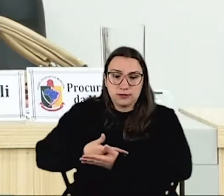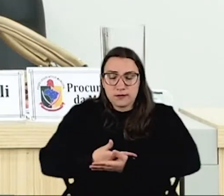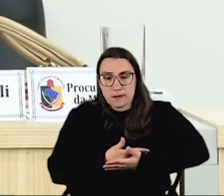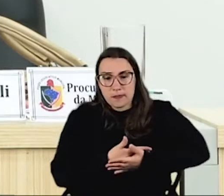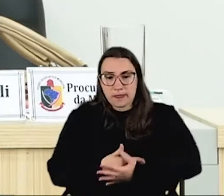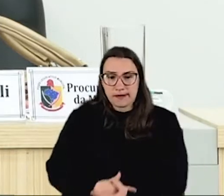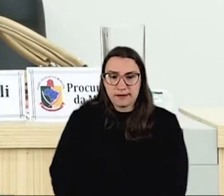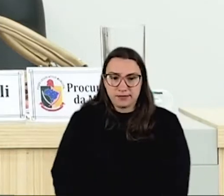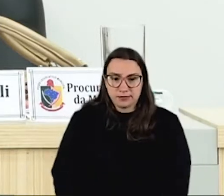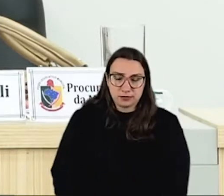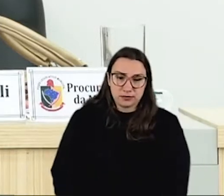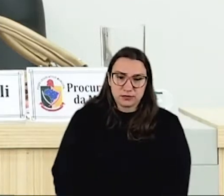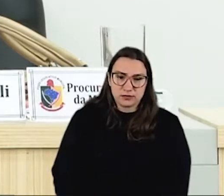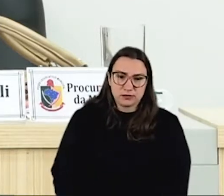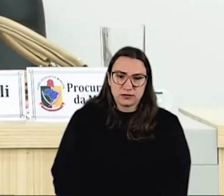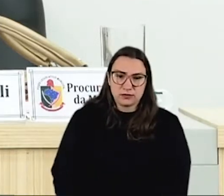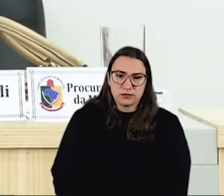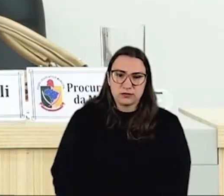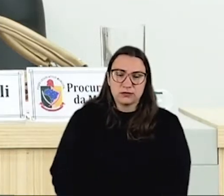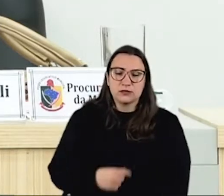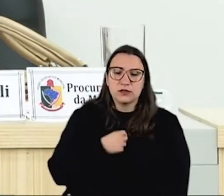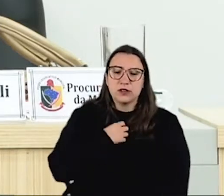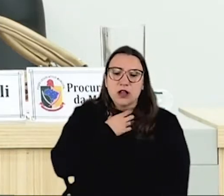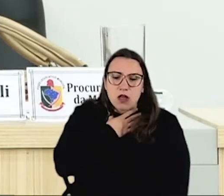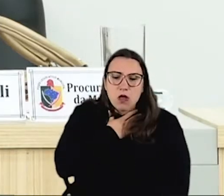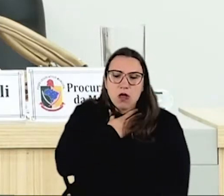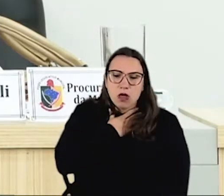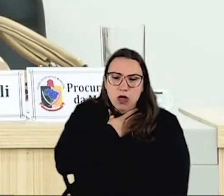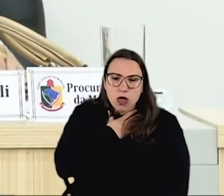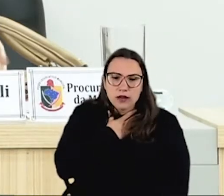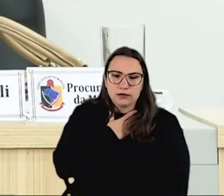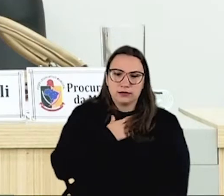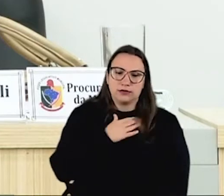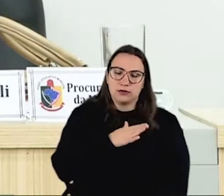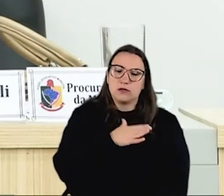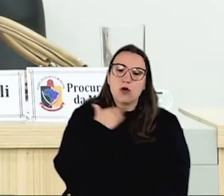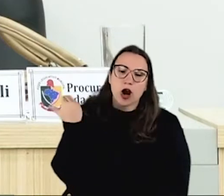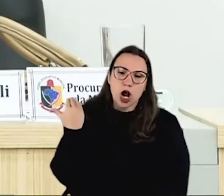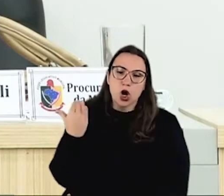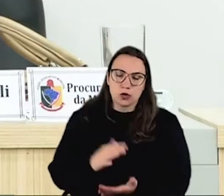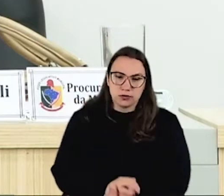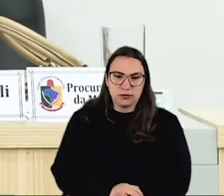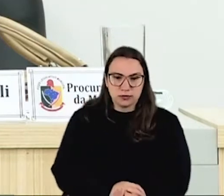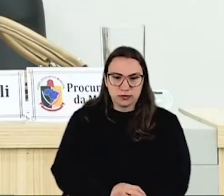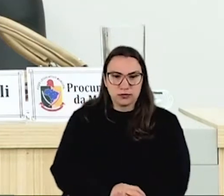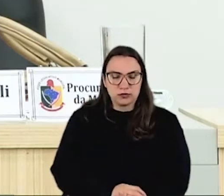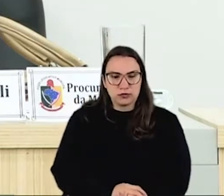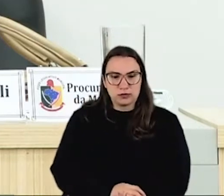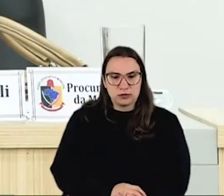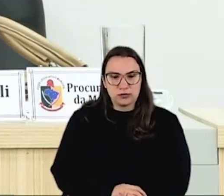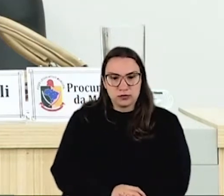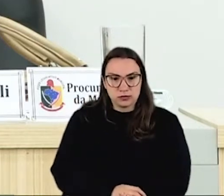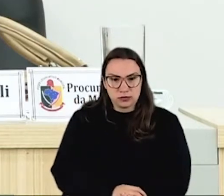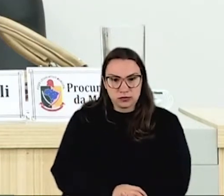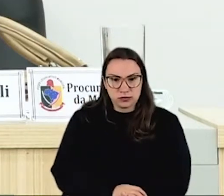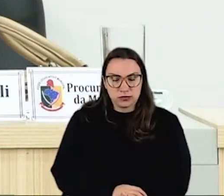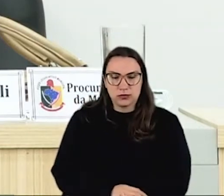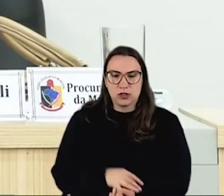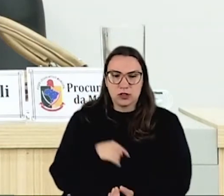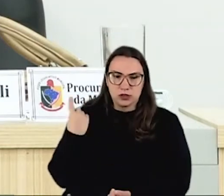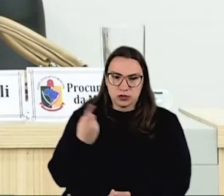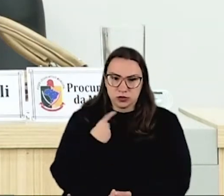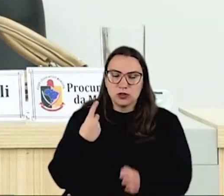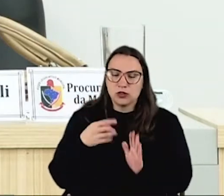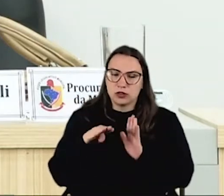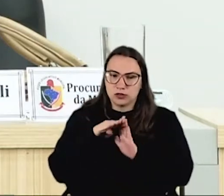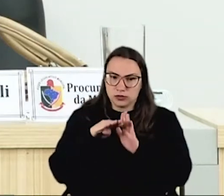que provocou engasgamento e acabou vindo a óbito. Nós colocamos em pauta um projeto do